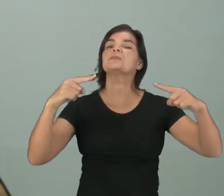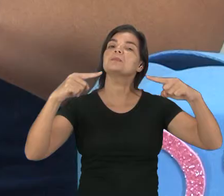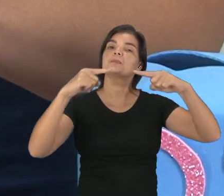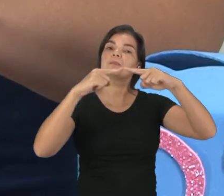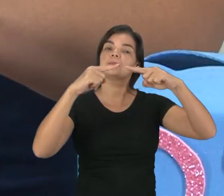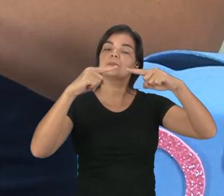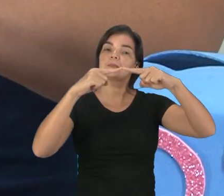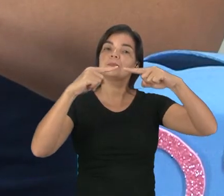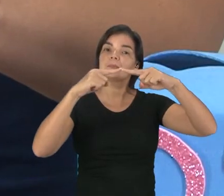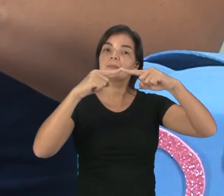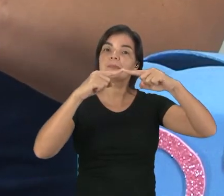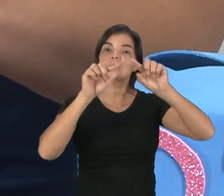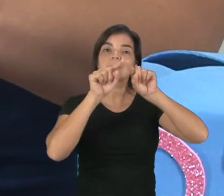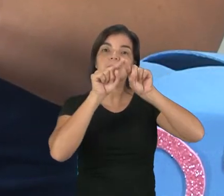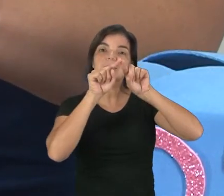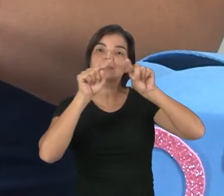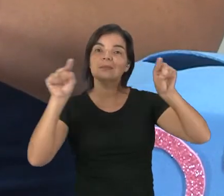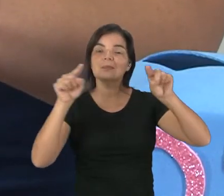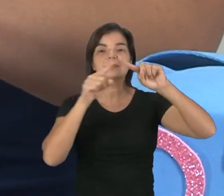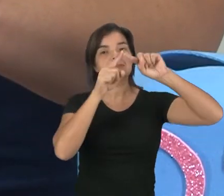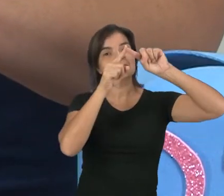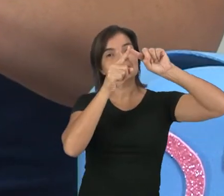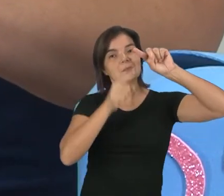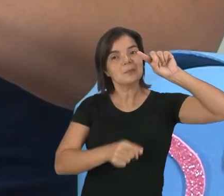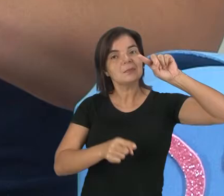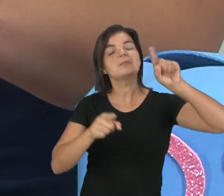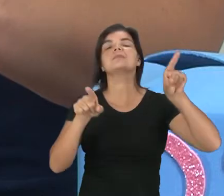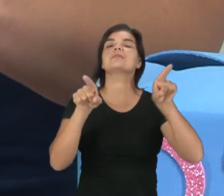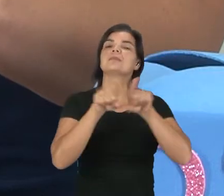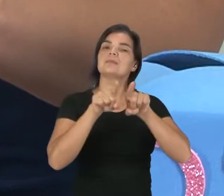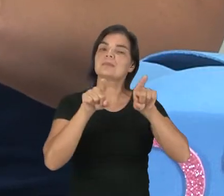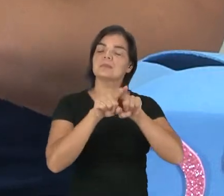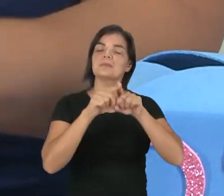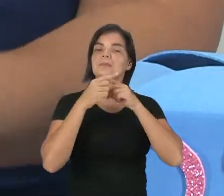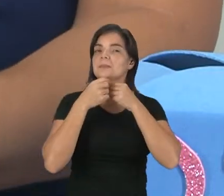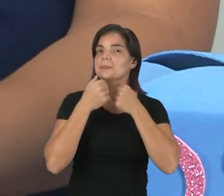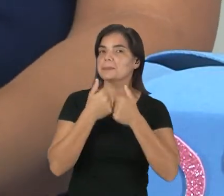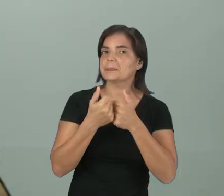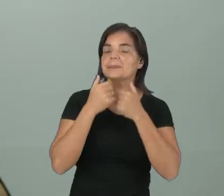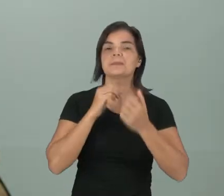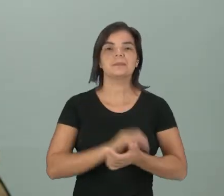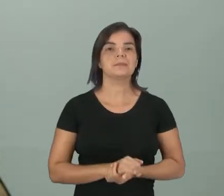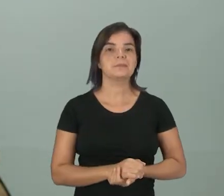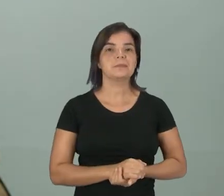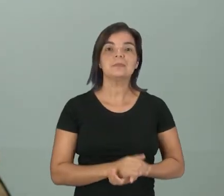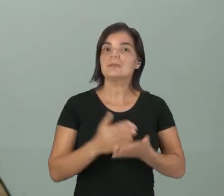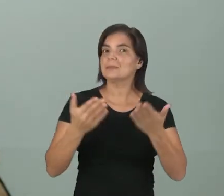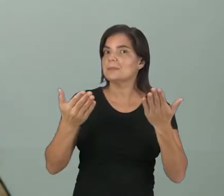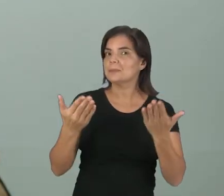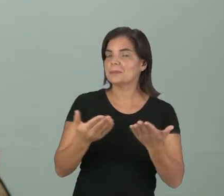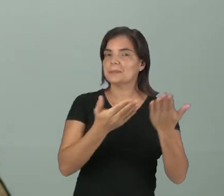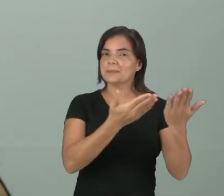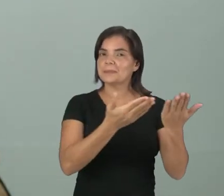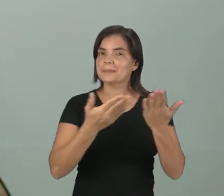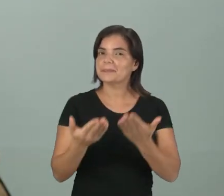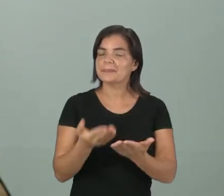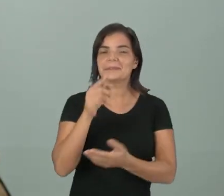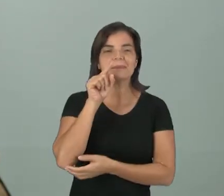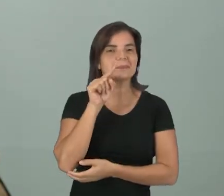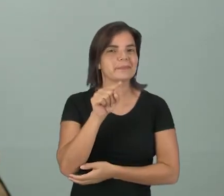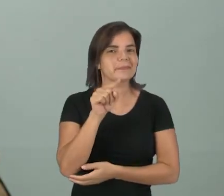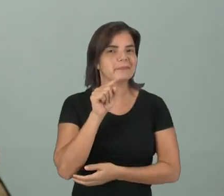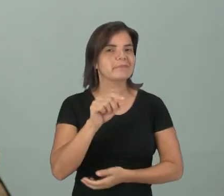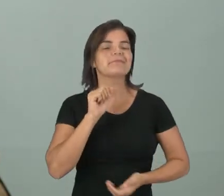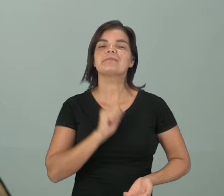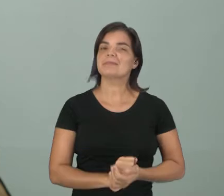as linhas paralelas e retas. Muito bem. E agora eu quero convidar